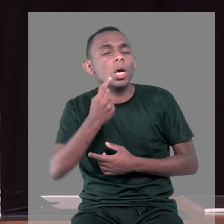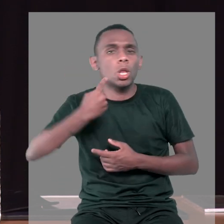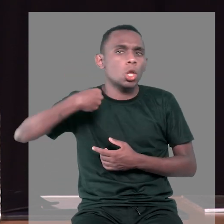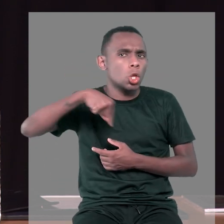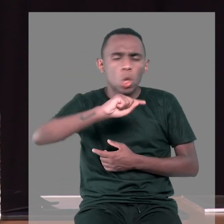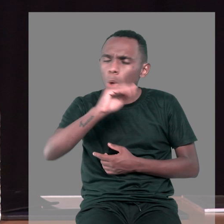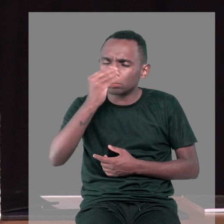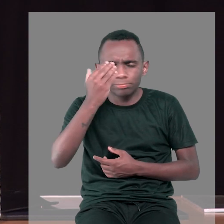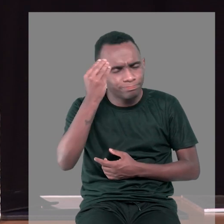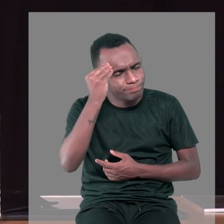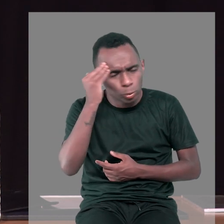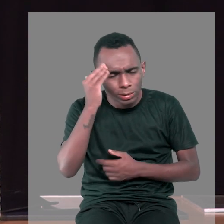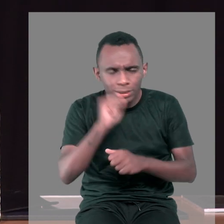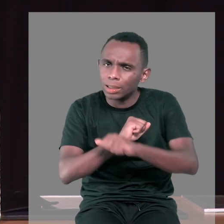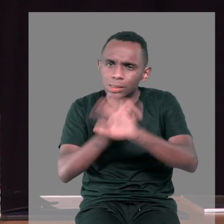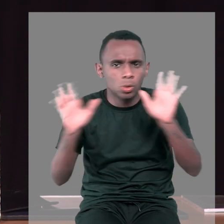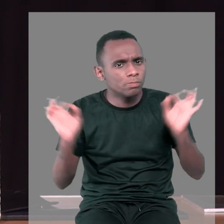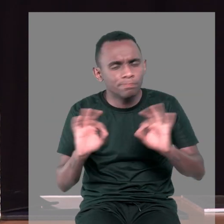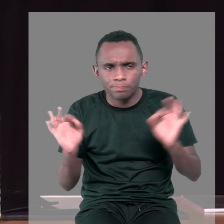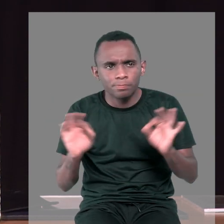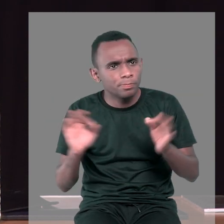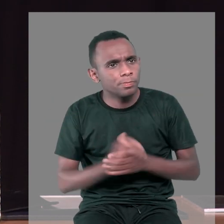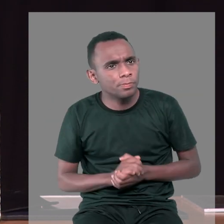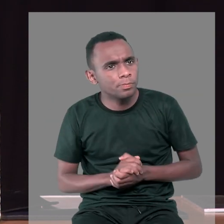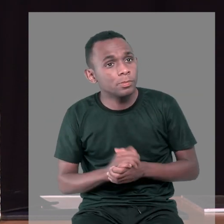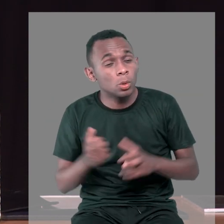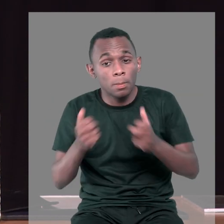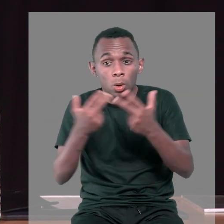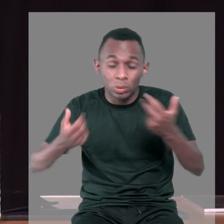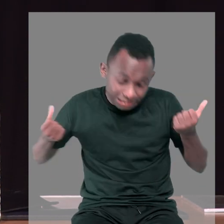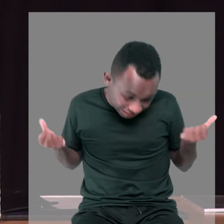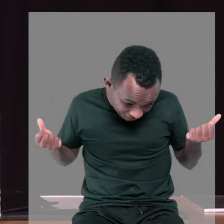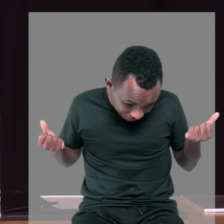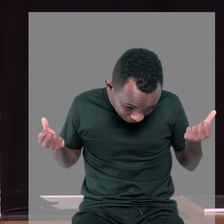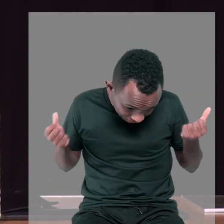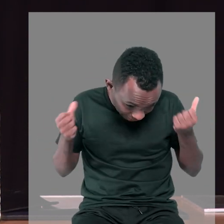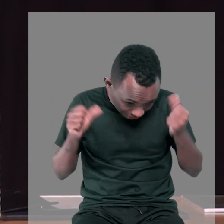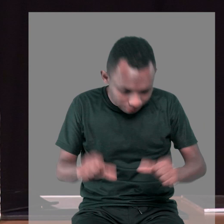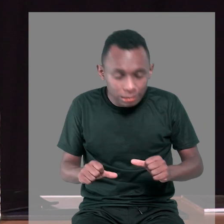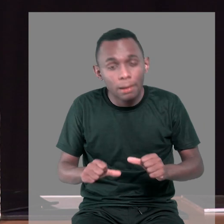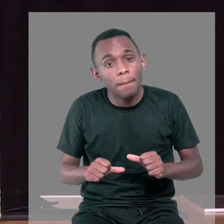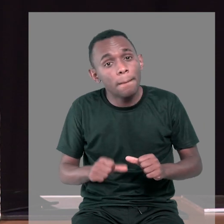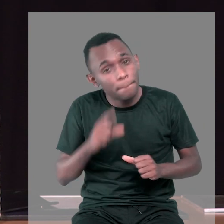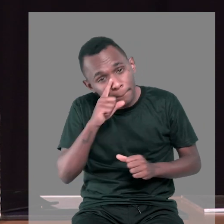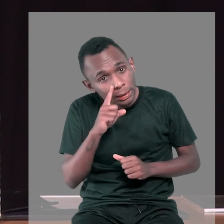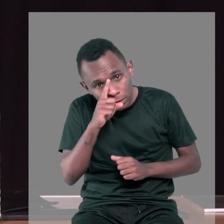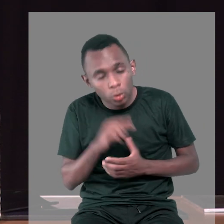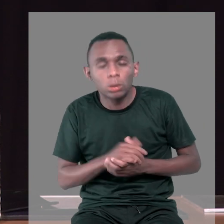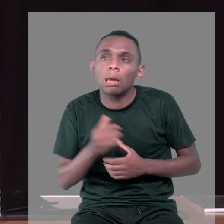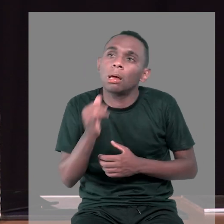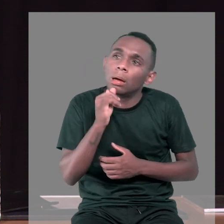terrível, nefando, como o genocídio e como ele foi